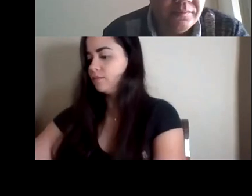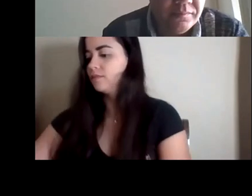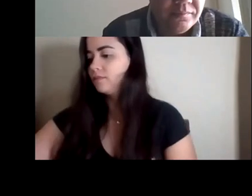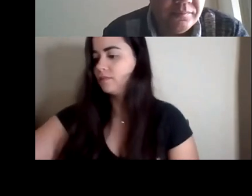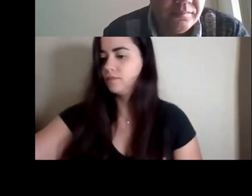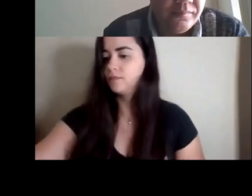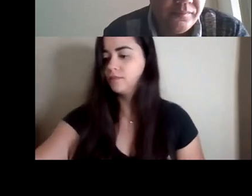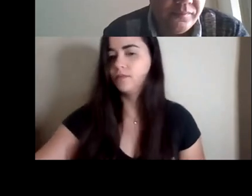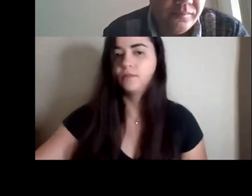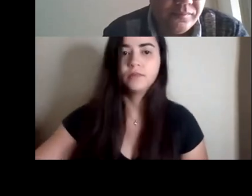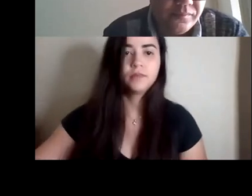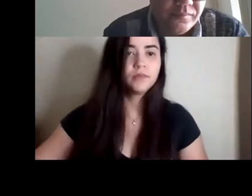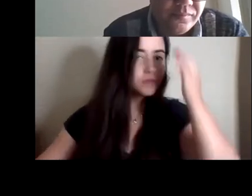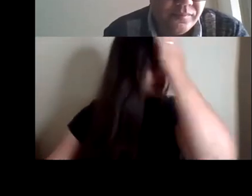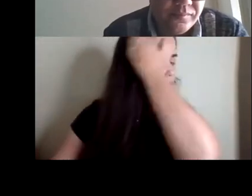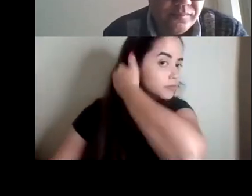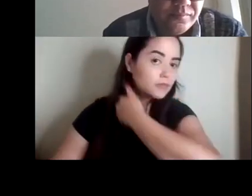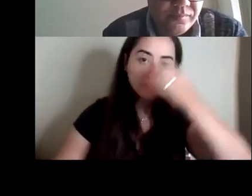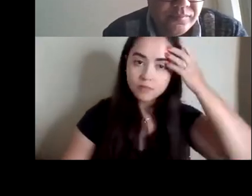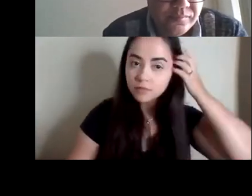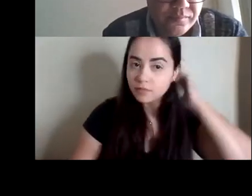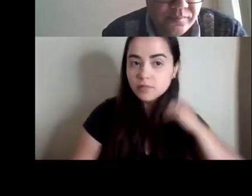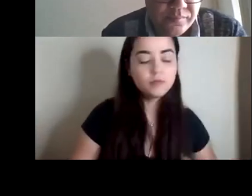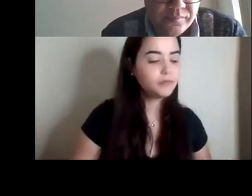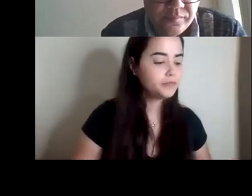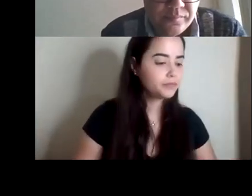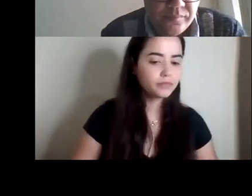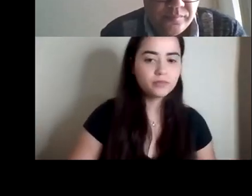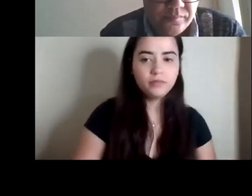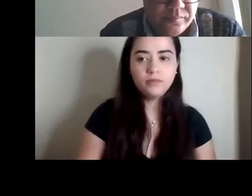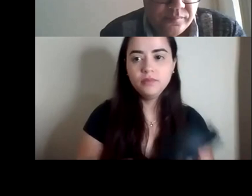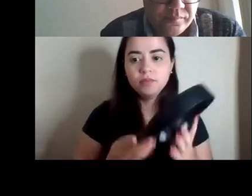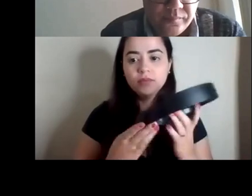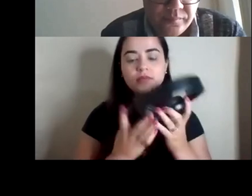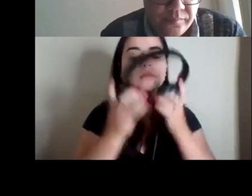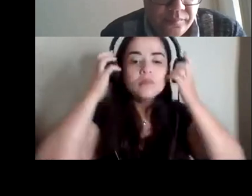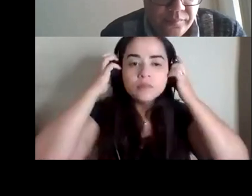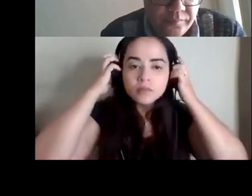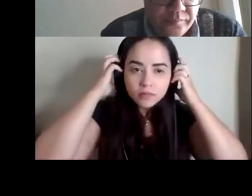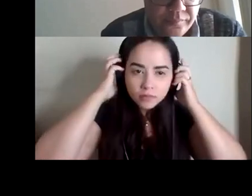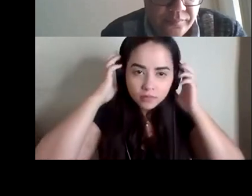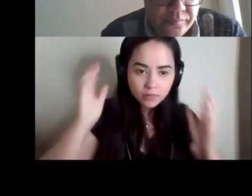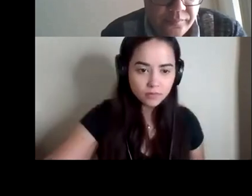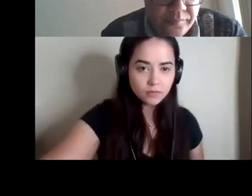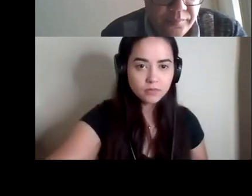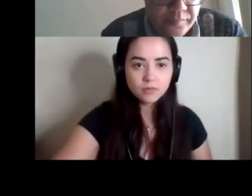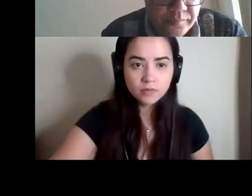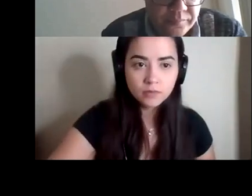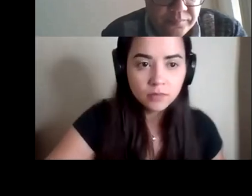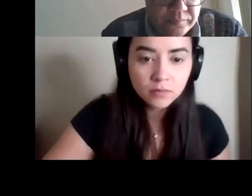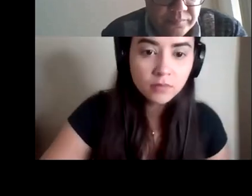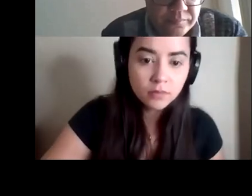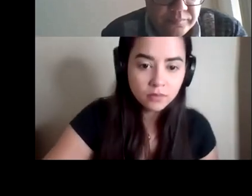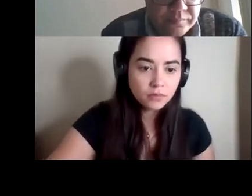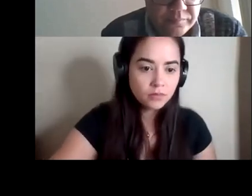tiver todo mundo certinho, que vai falar com as câmeras ligadas, eu vou dar o play aqui. Tá bom, então. Dá tempo de eu pegar